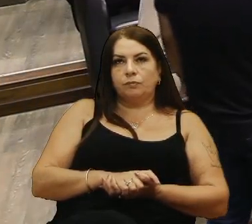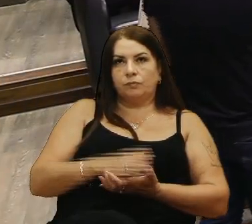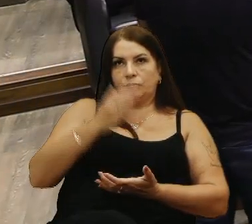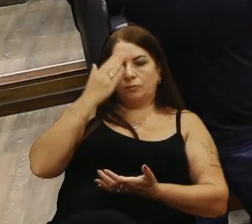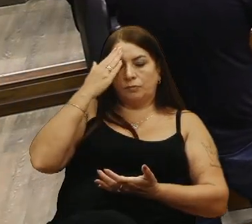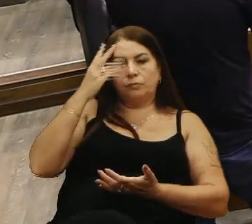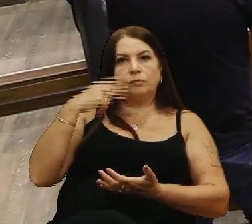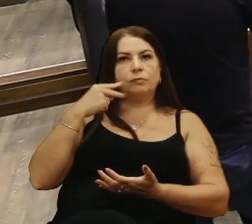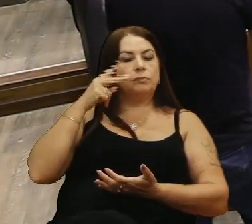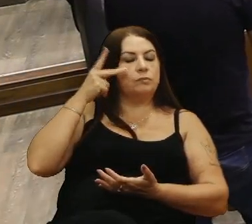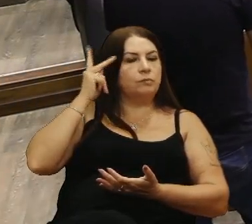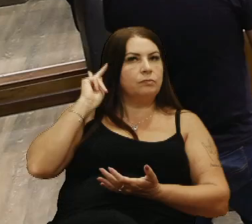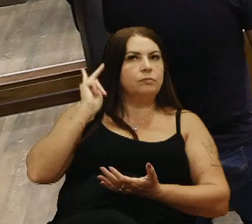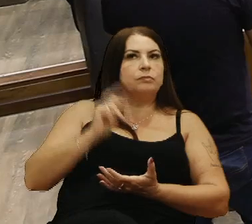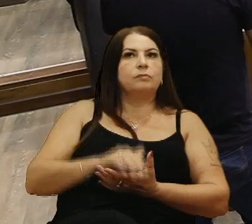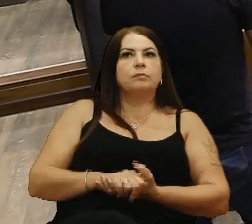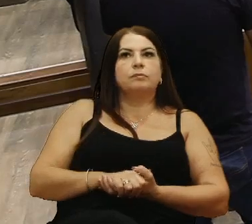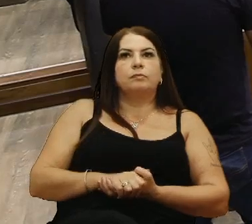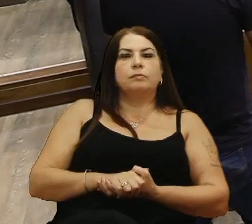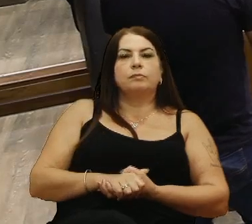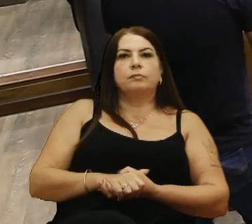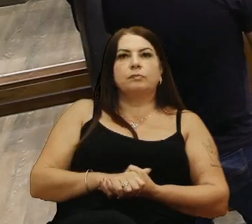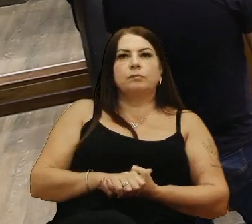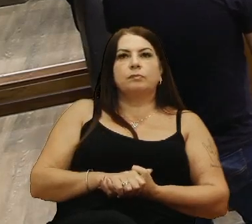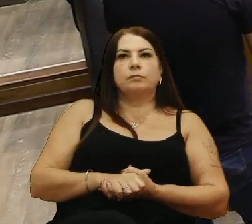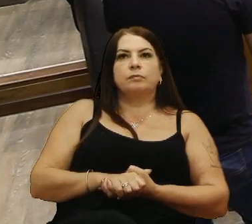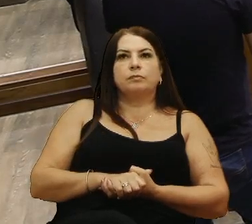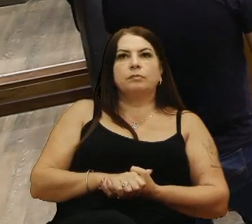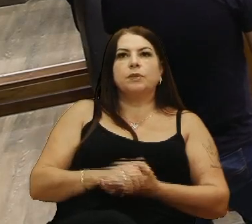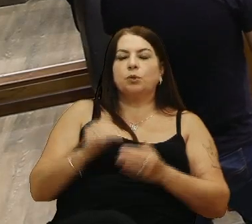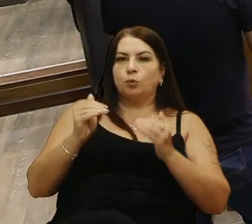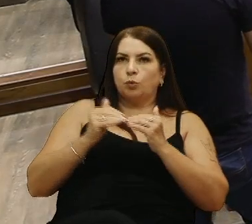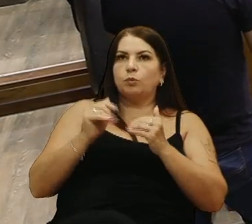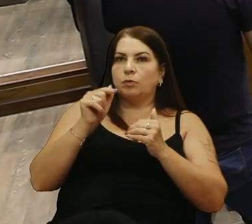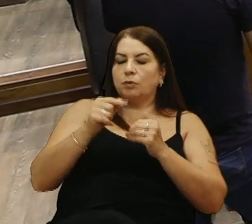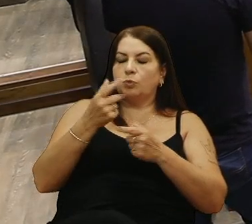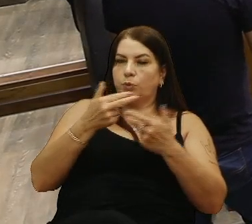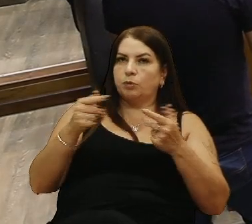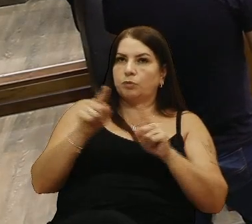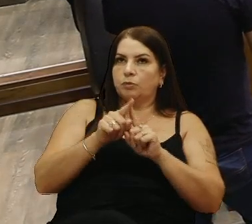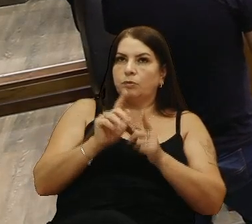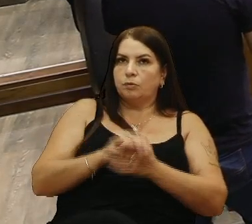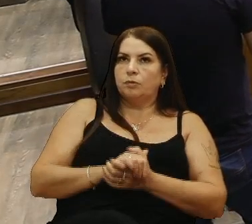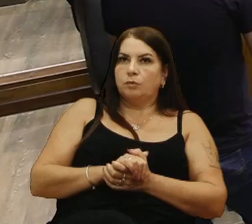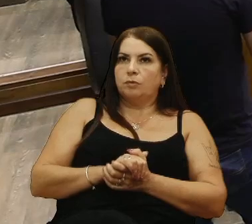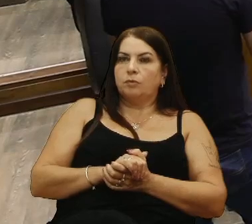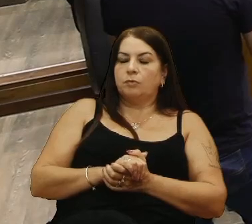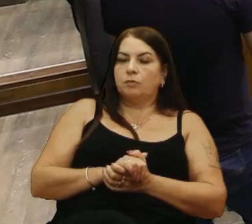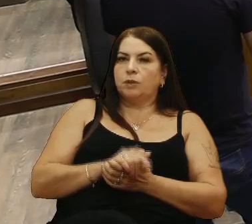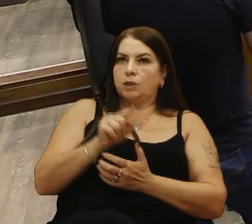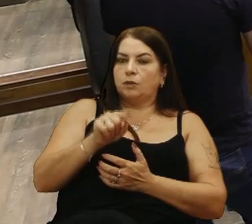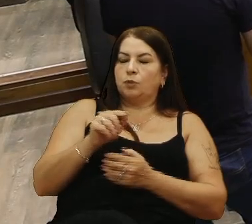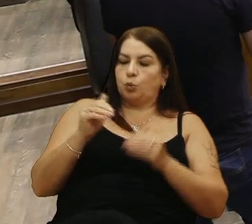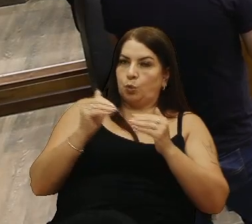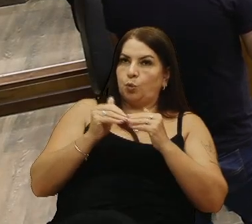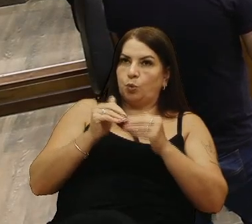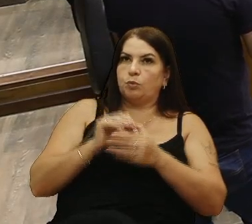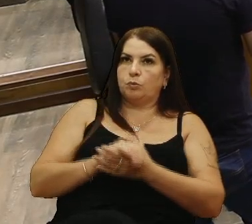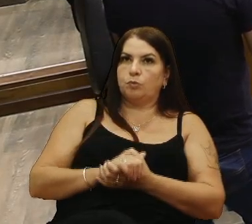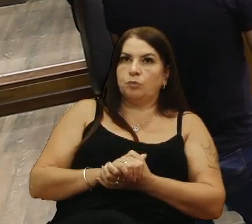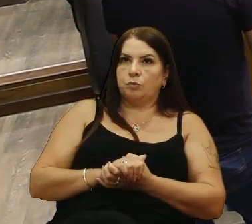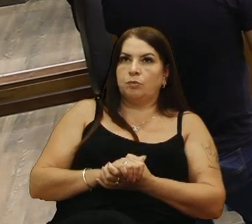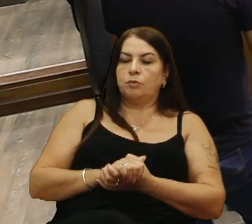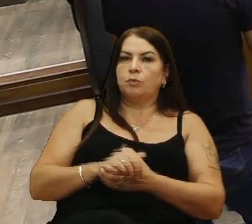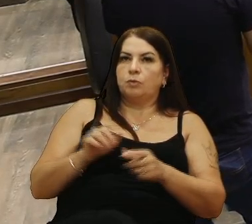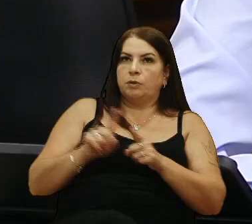Obrigado, vereador Iago. Estou aqui para concordar com o senhor em algumas coisas, então esse é um fato que eu concordo. E